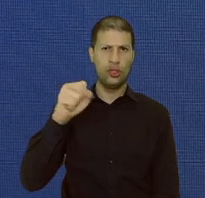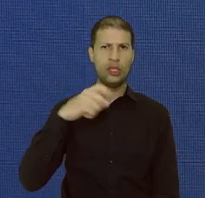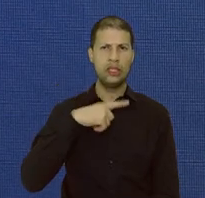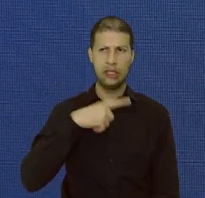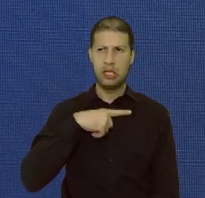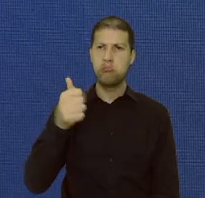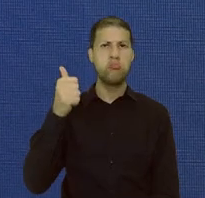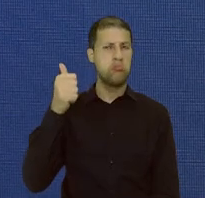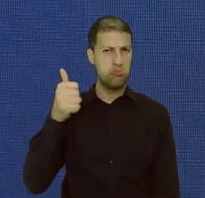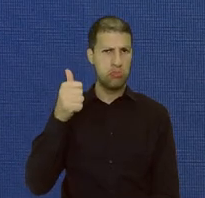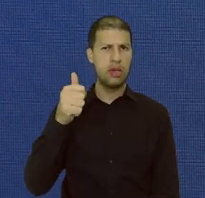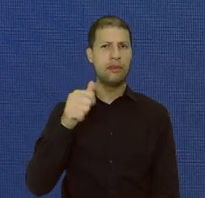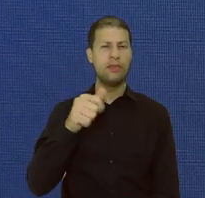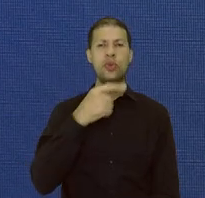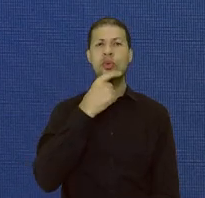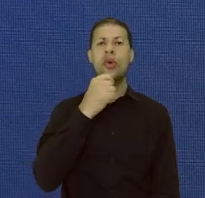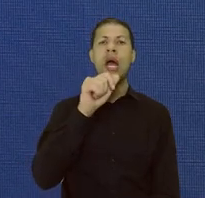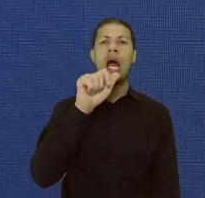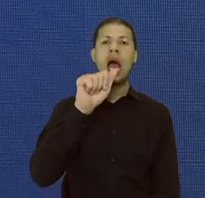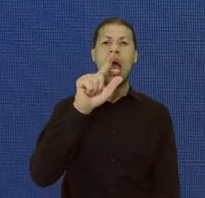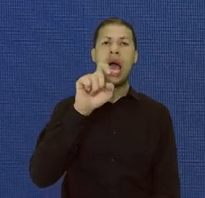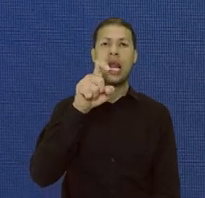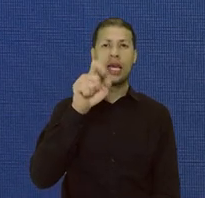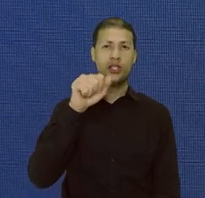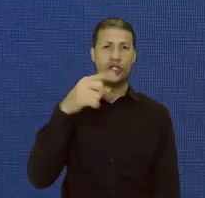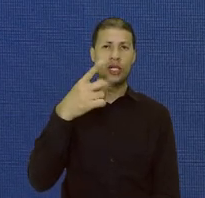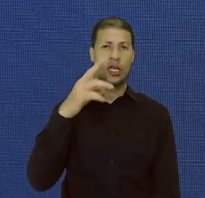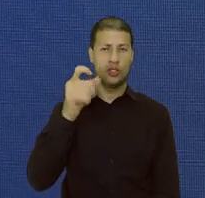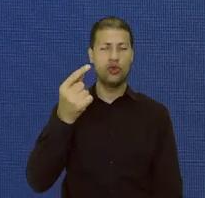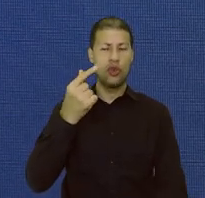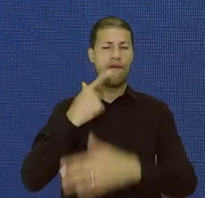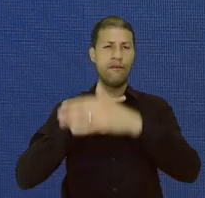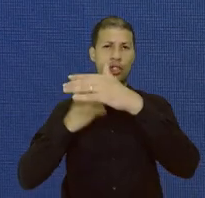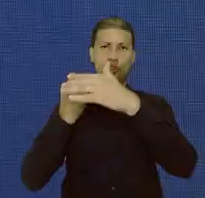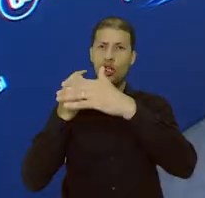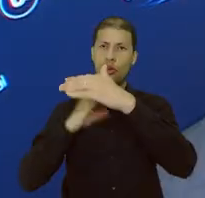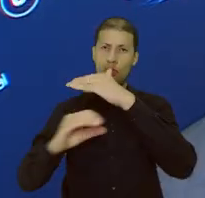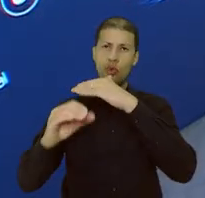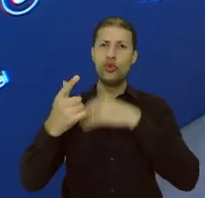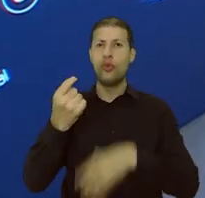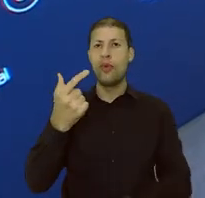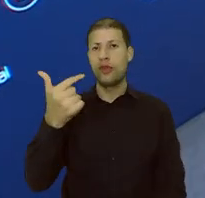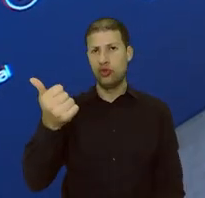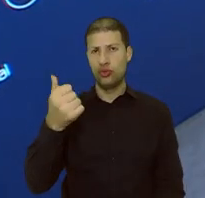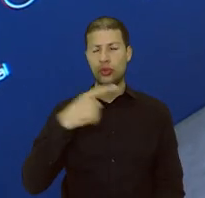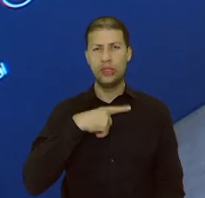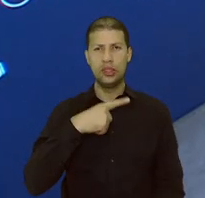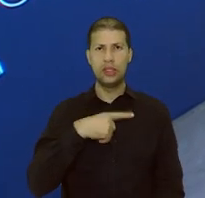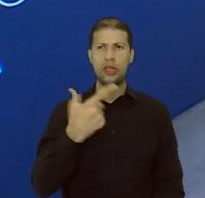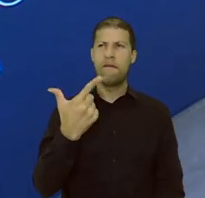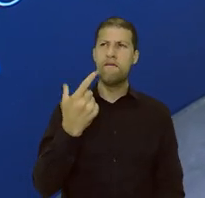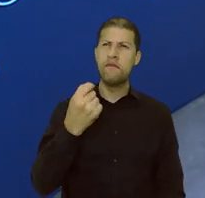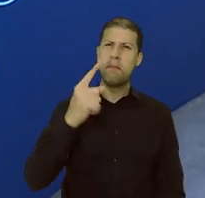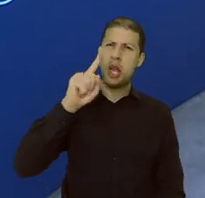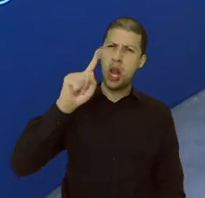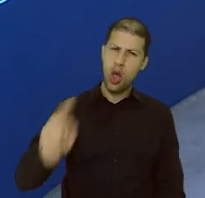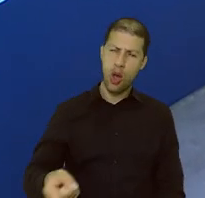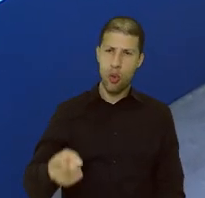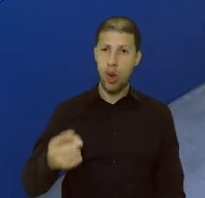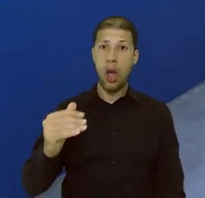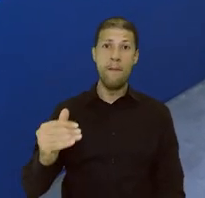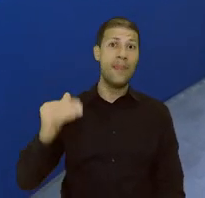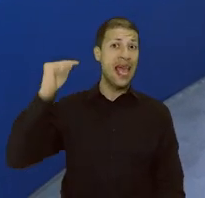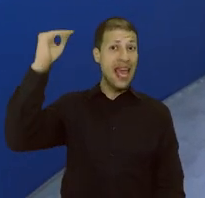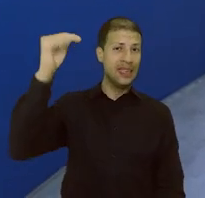ele a gente investiu em 2021 ele tá indo aí de um faturamento de 20 milhões para 100 milhões e